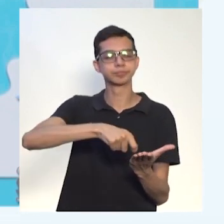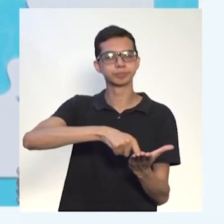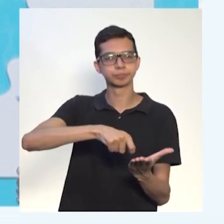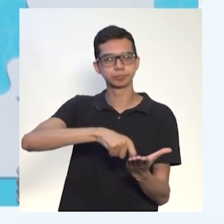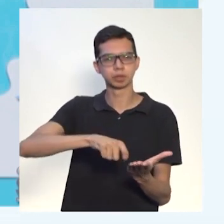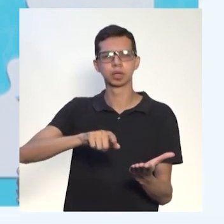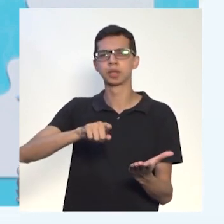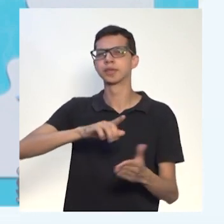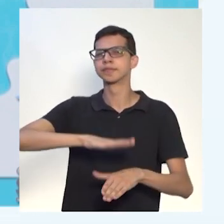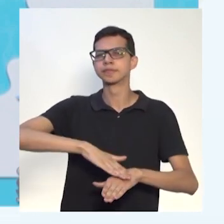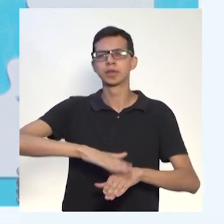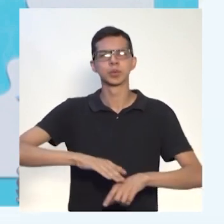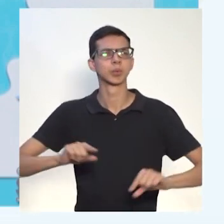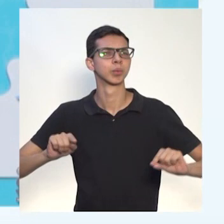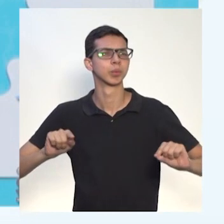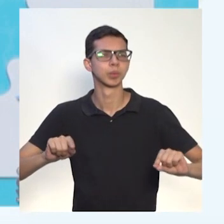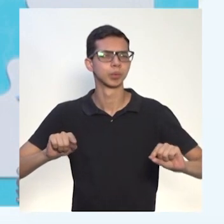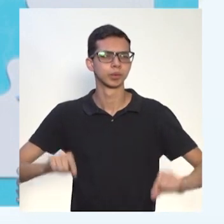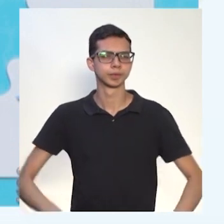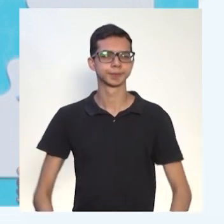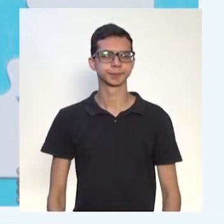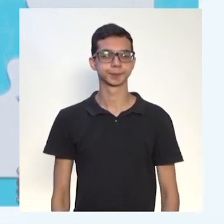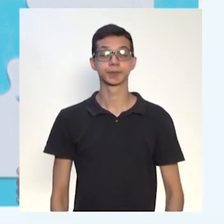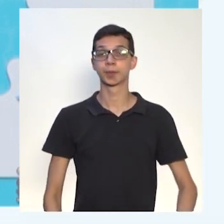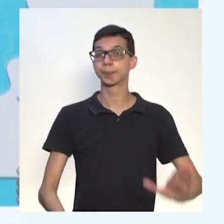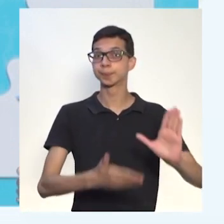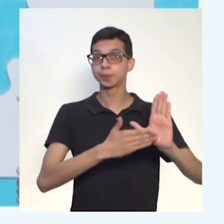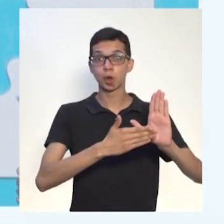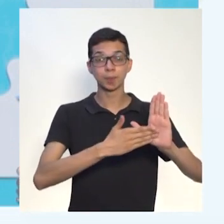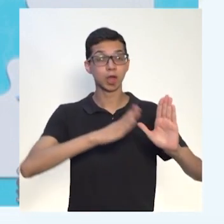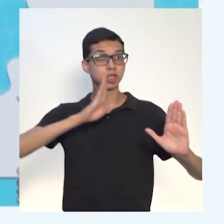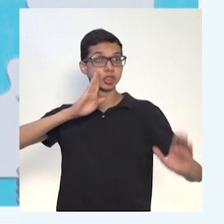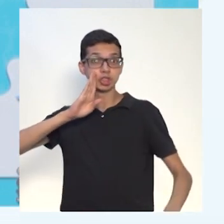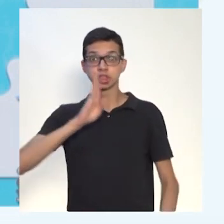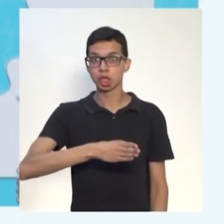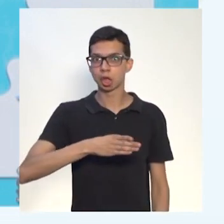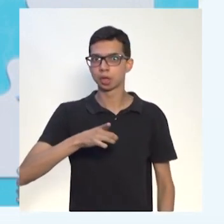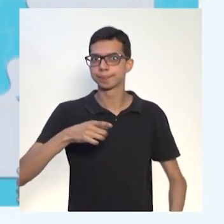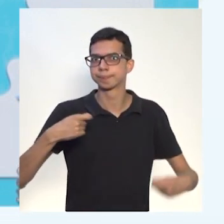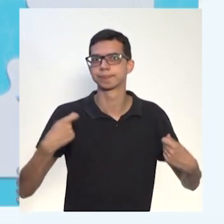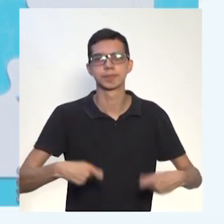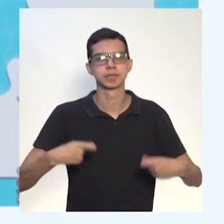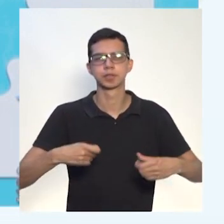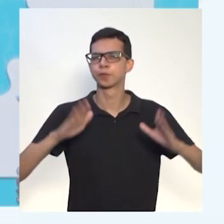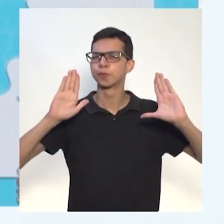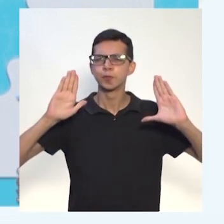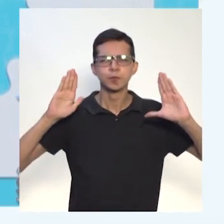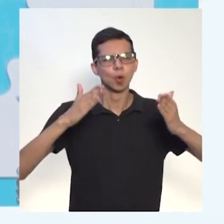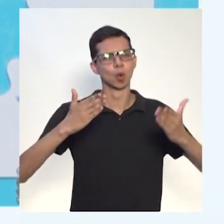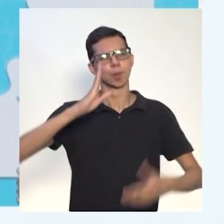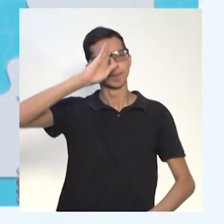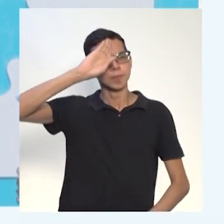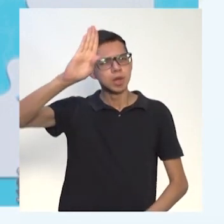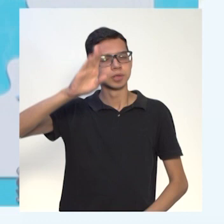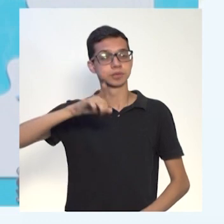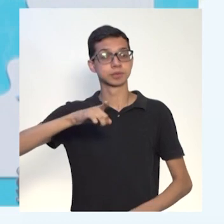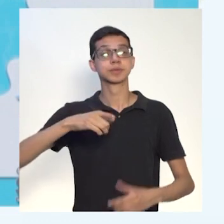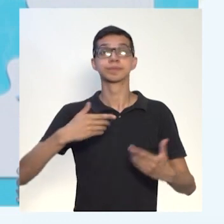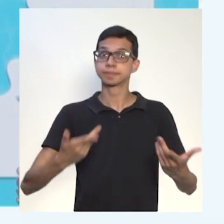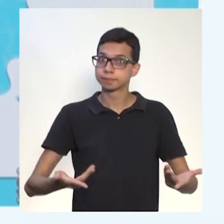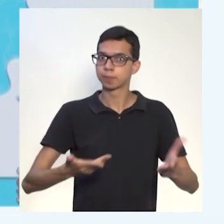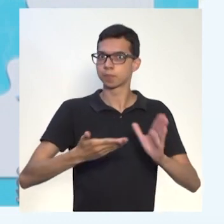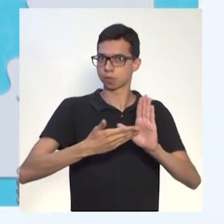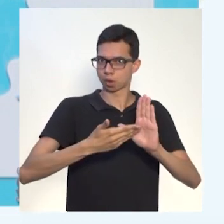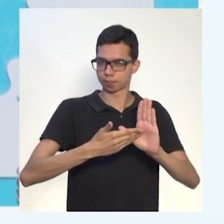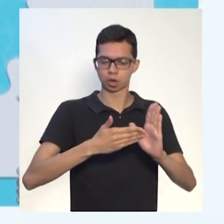vai fazer é ir direto na proposta. Ao ir na proposta, você vai fazer nessa sequência. Leia